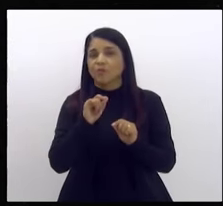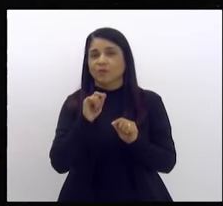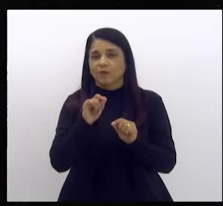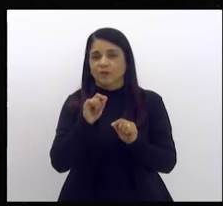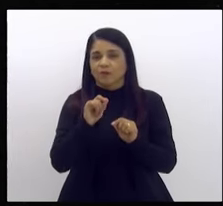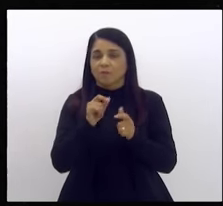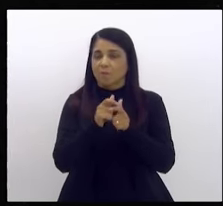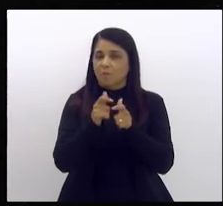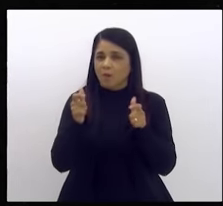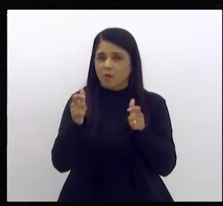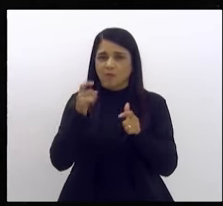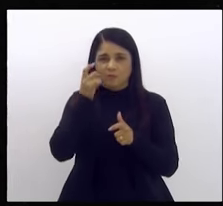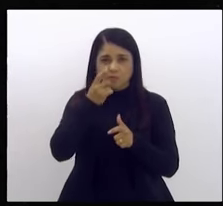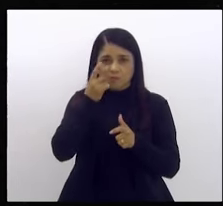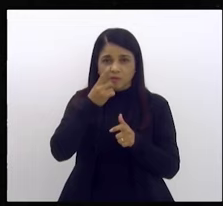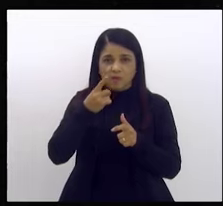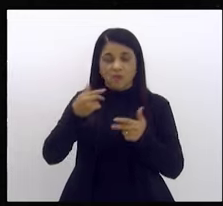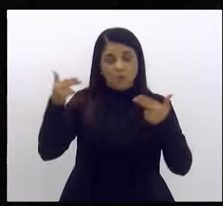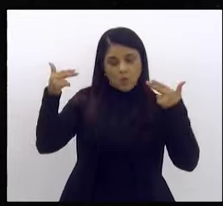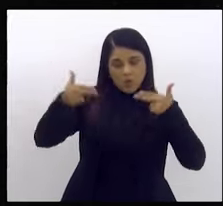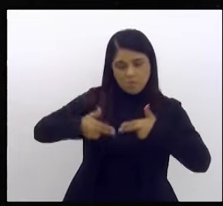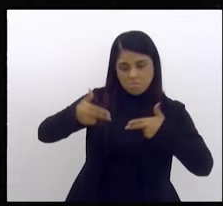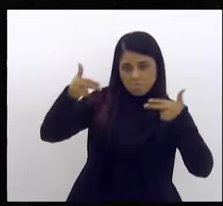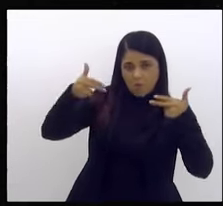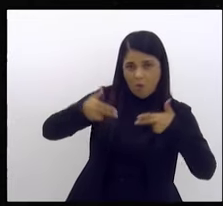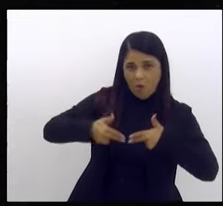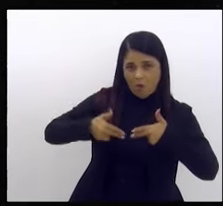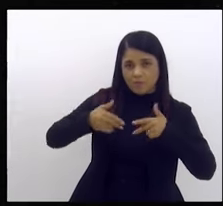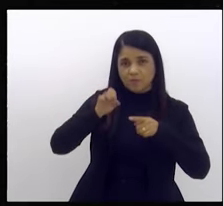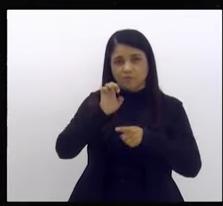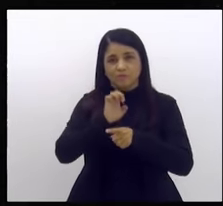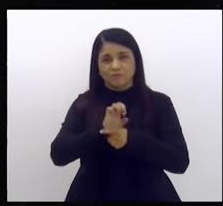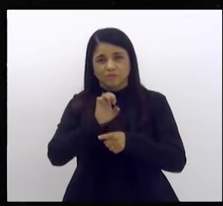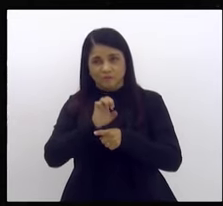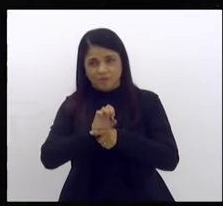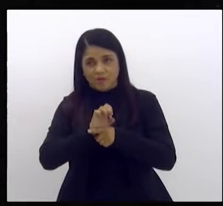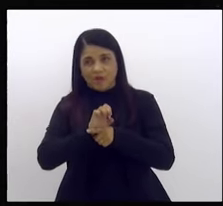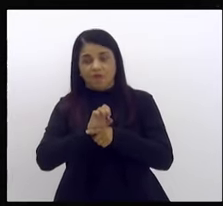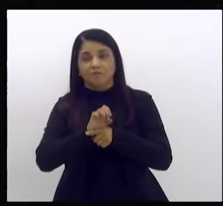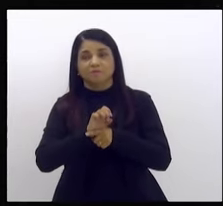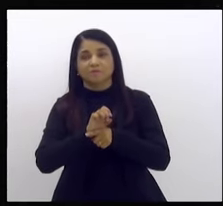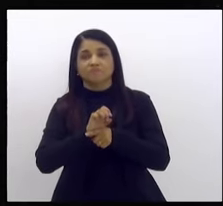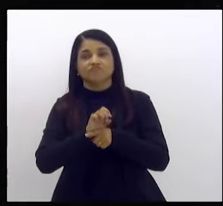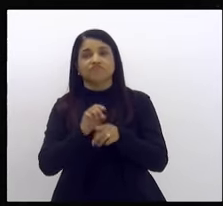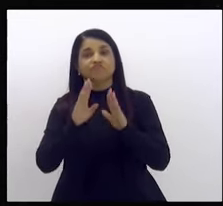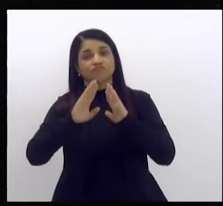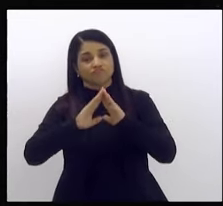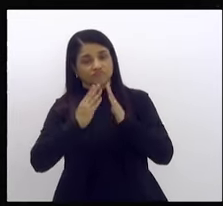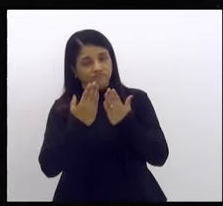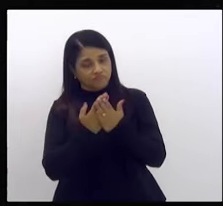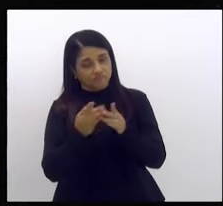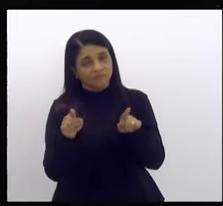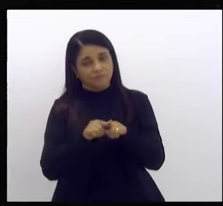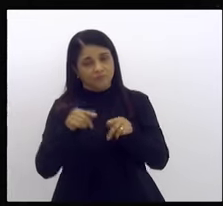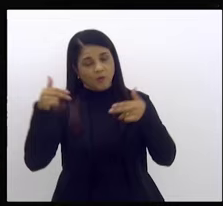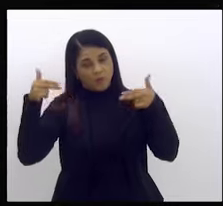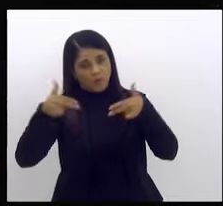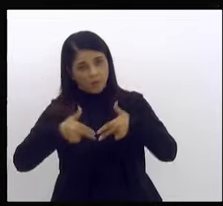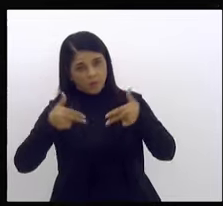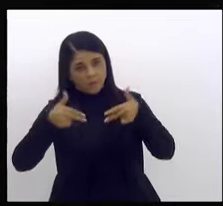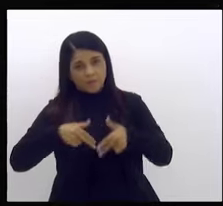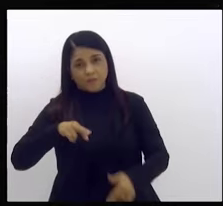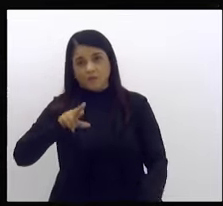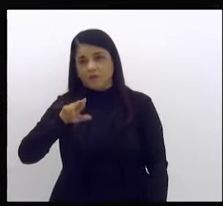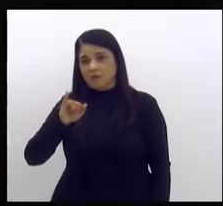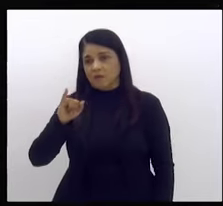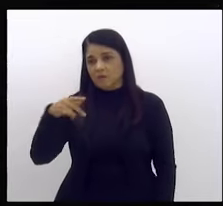a lei que tomba o hip-hop no nosso Estado e faz valer o hip-hop nas escolas. O artigo 5º dessa lei